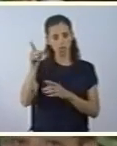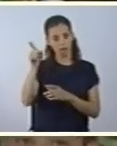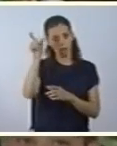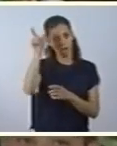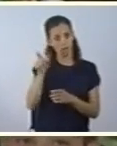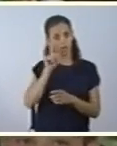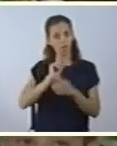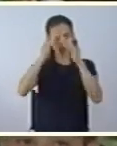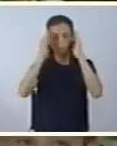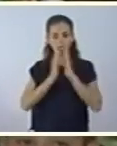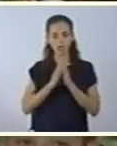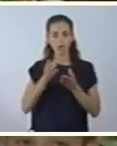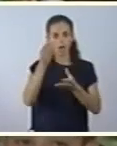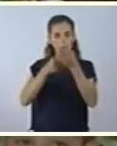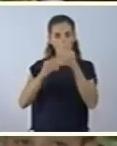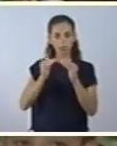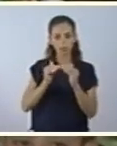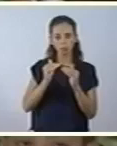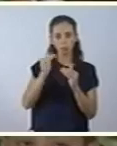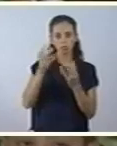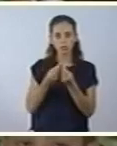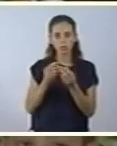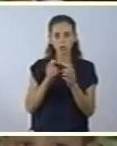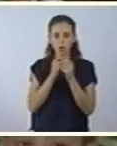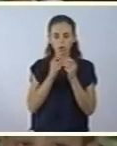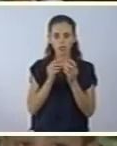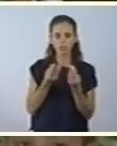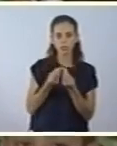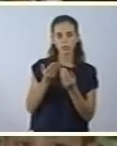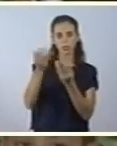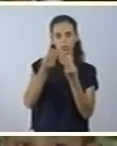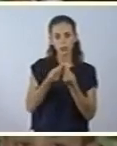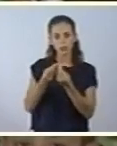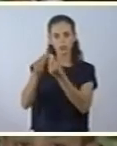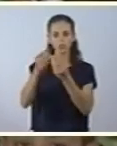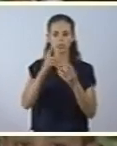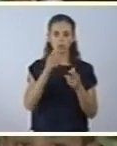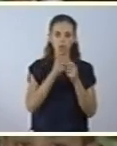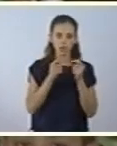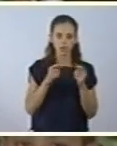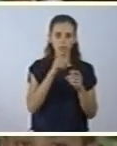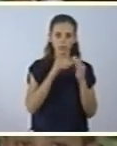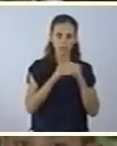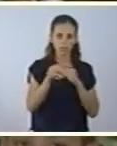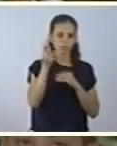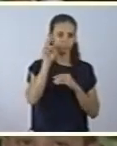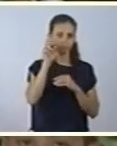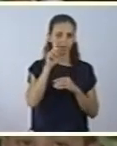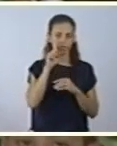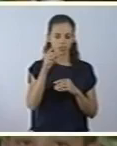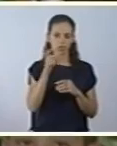aprendemos a subir até Jesus na oração, no silêncio e na escuta atenta à